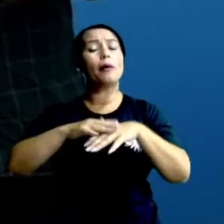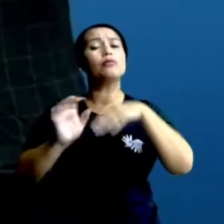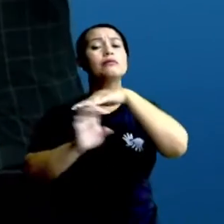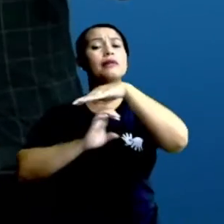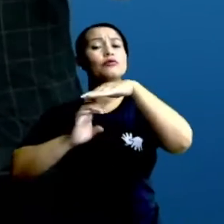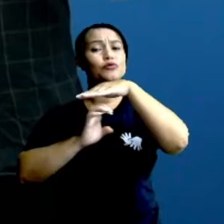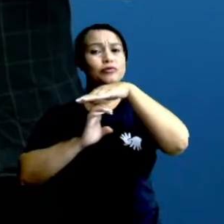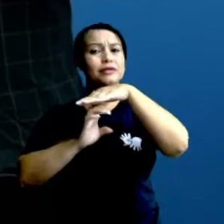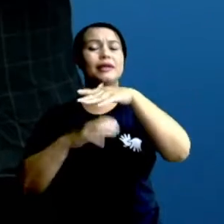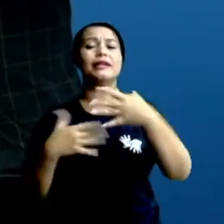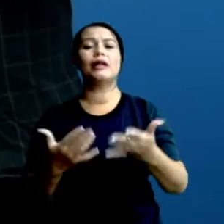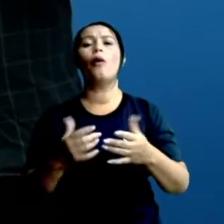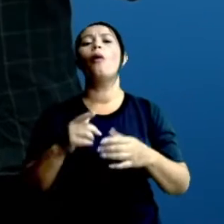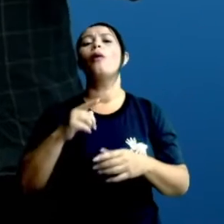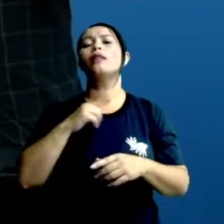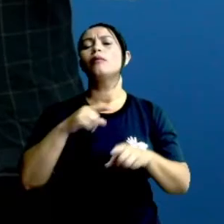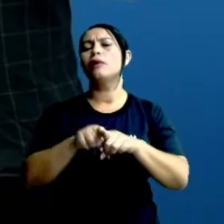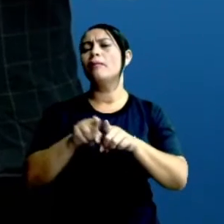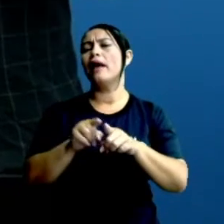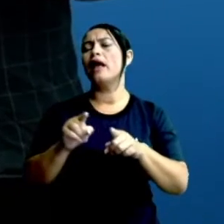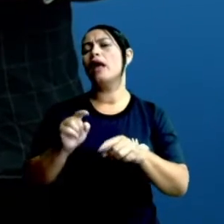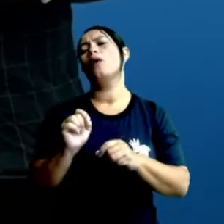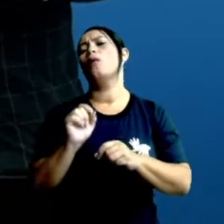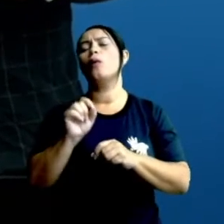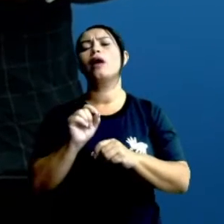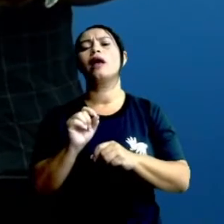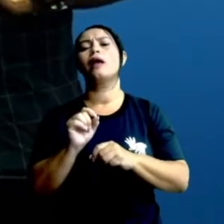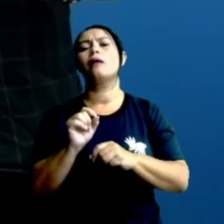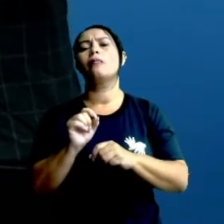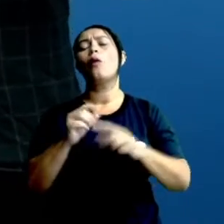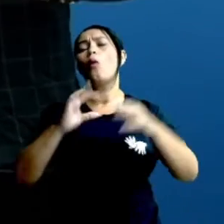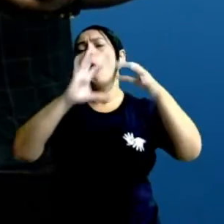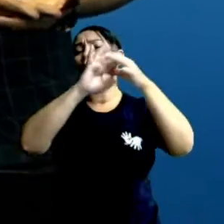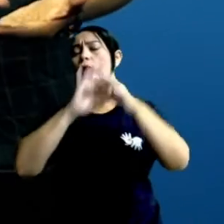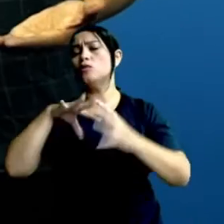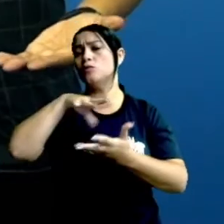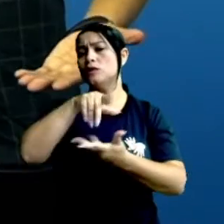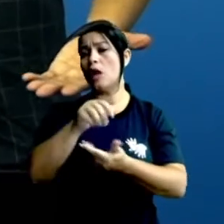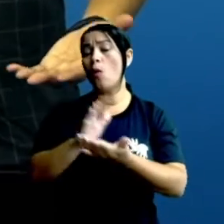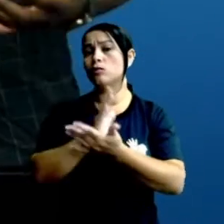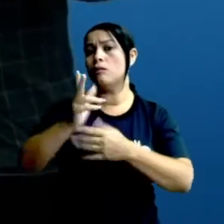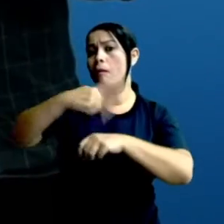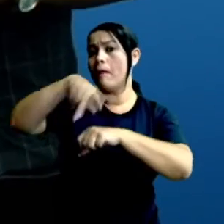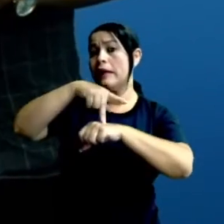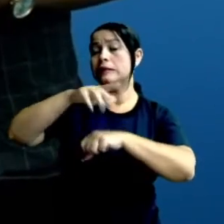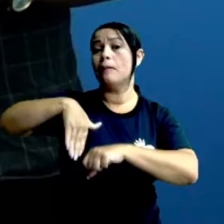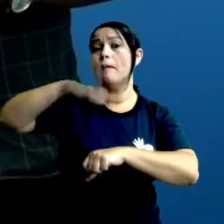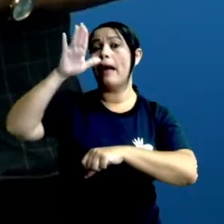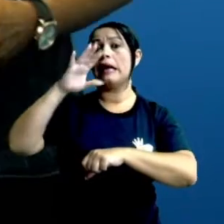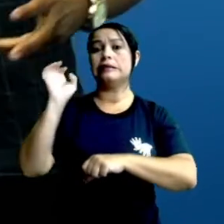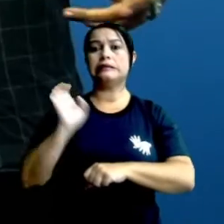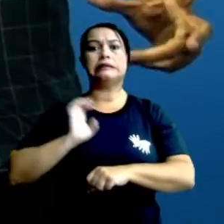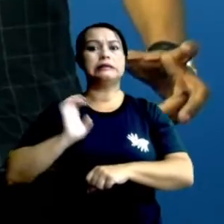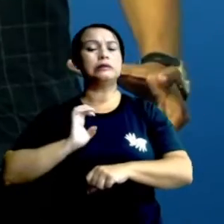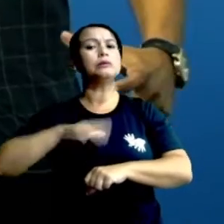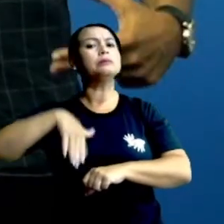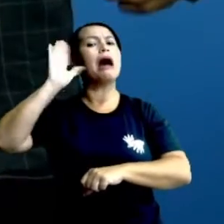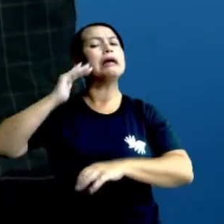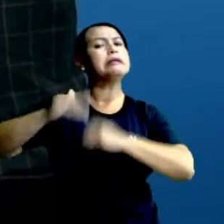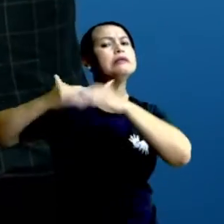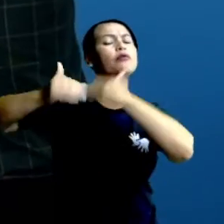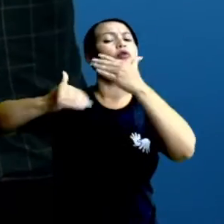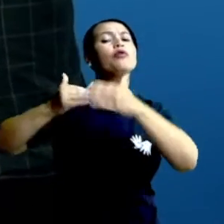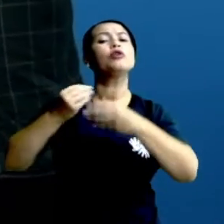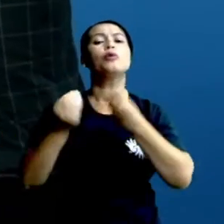indústria, tá bom? Existe uma situação no contexto mundial que é o seguinte, os países mais ricos, mais desenvolvidos do mundo, eles